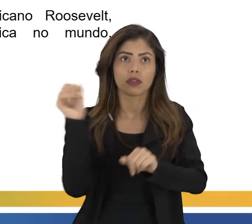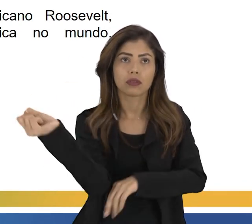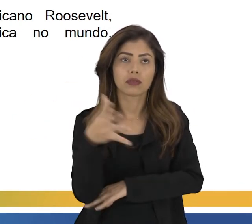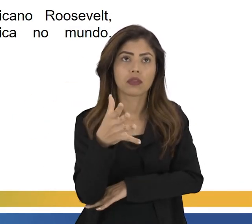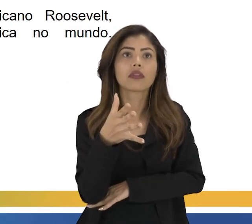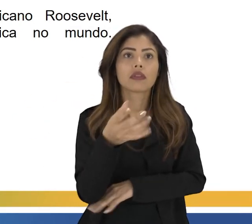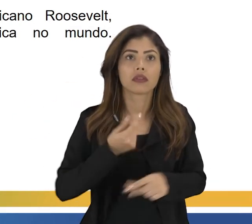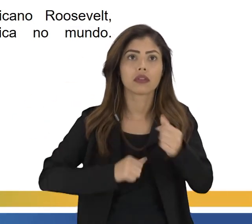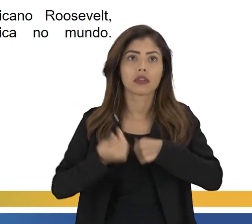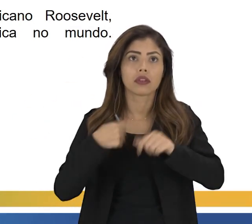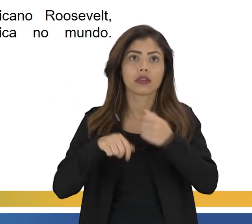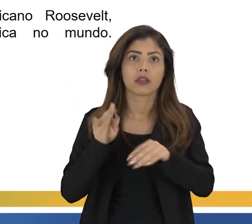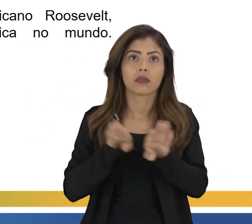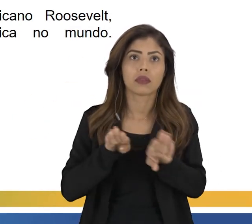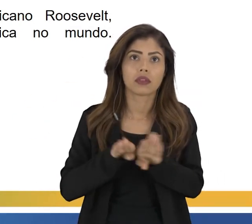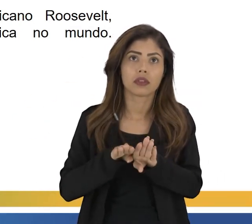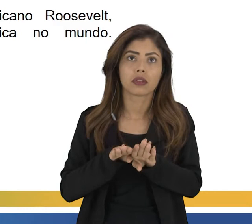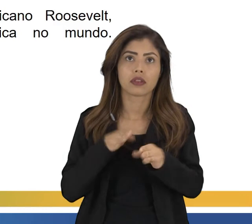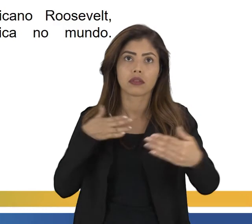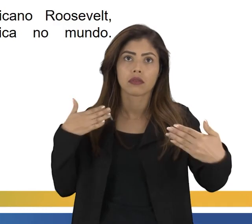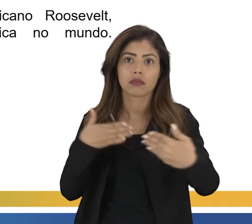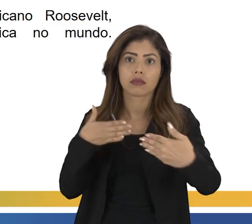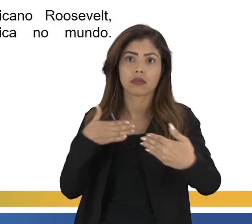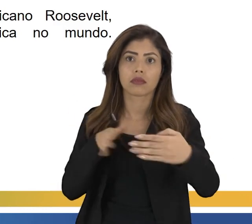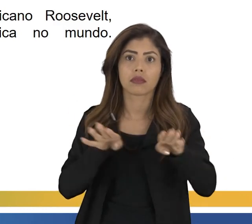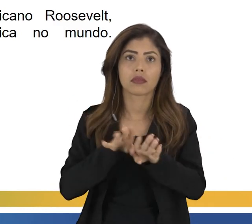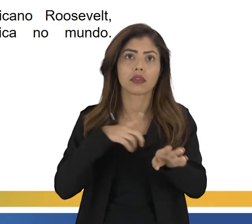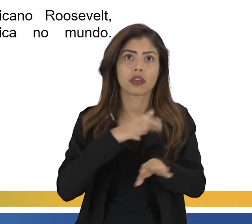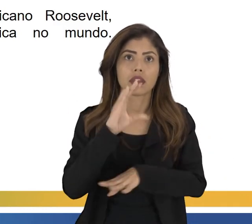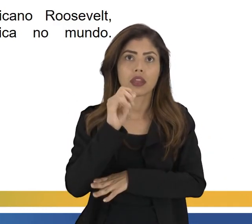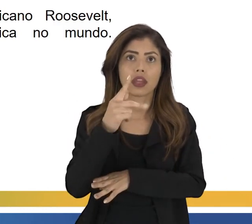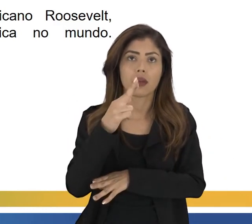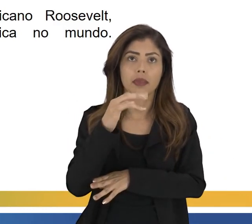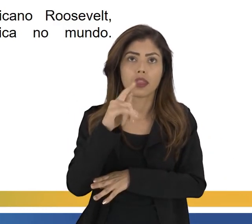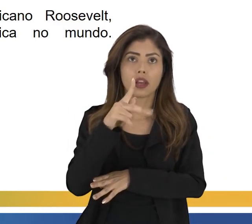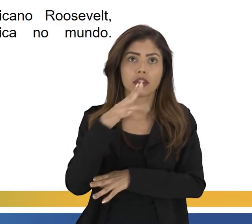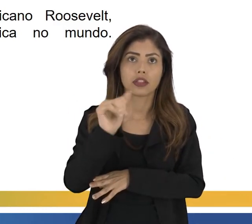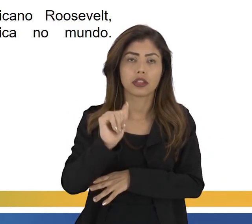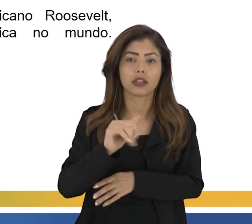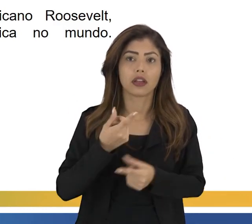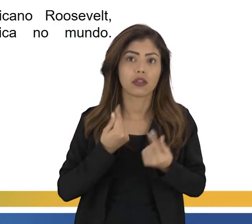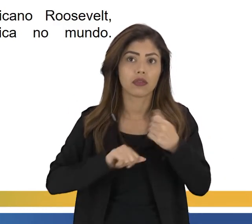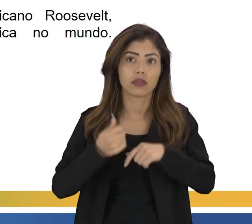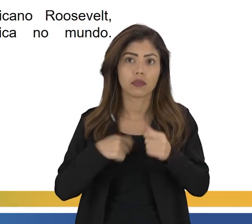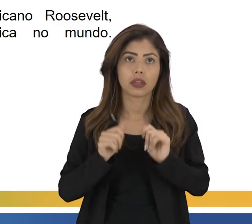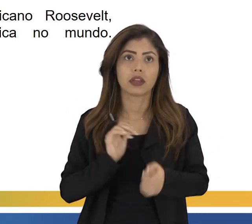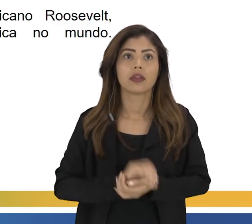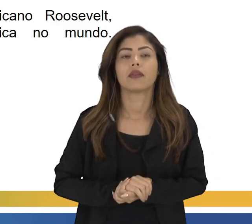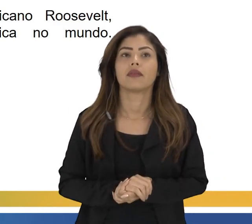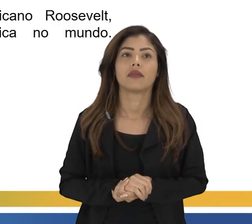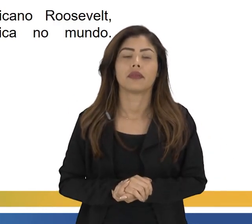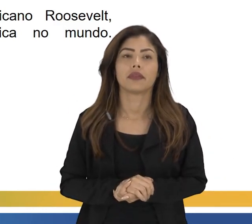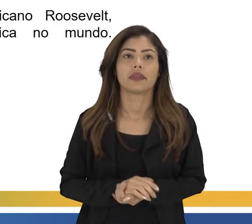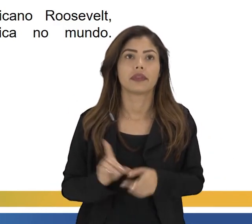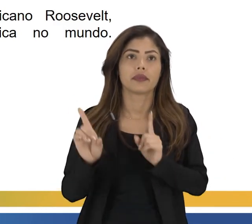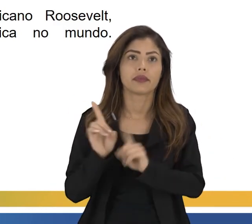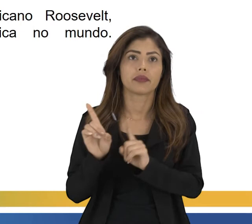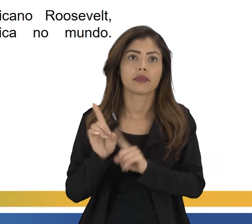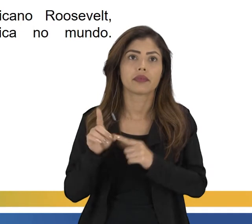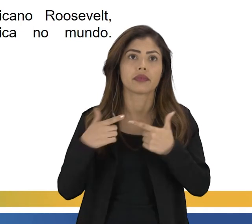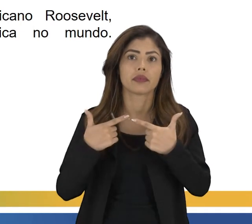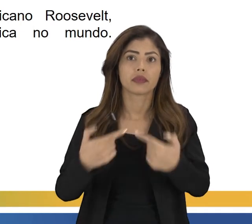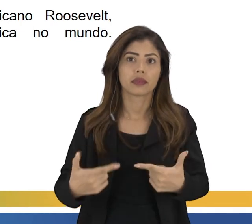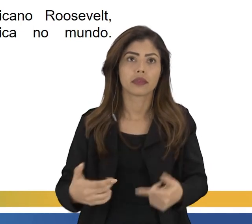novo bloco econômico capaz de competir com a economia capitalista. A, D,